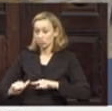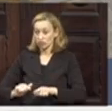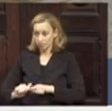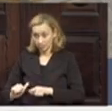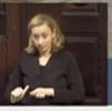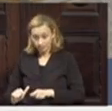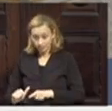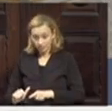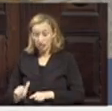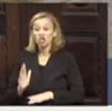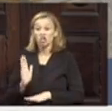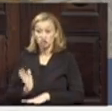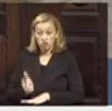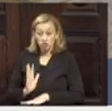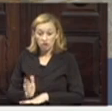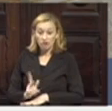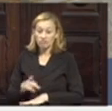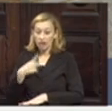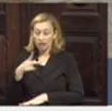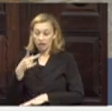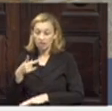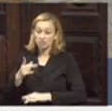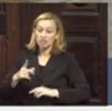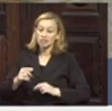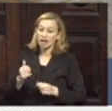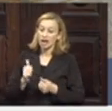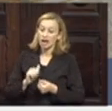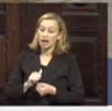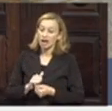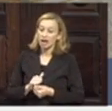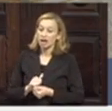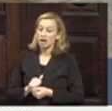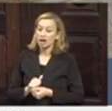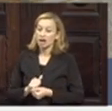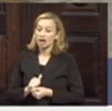de 110 quilos, carregam escada, carregam